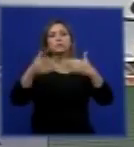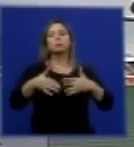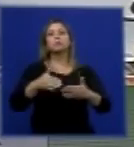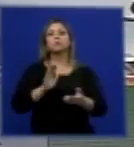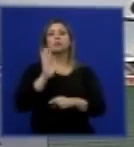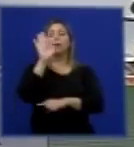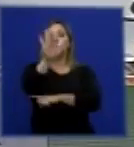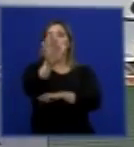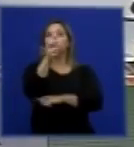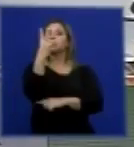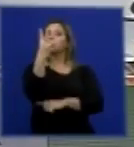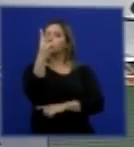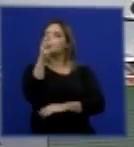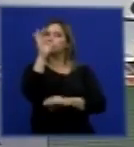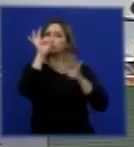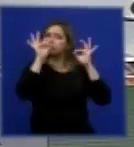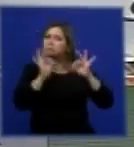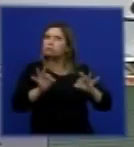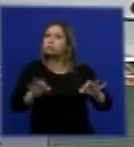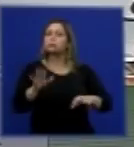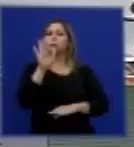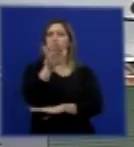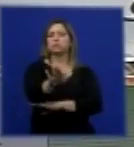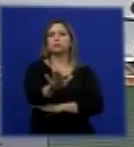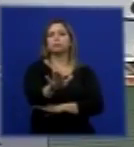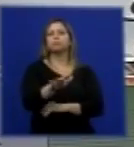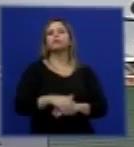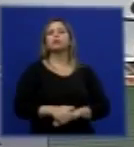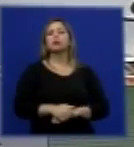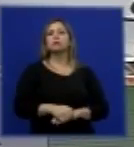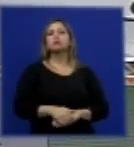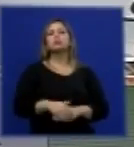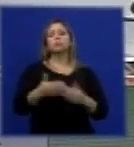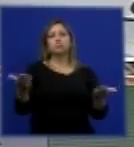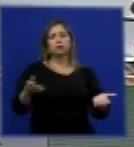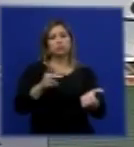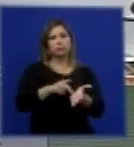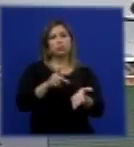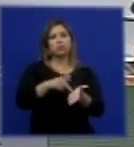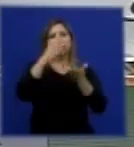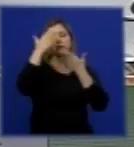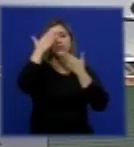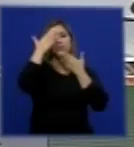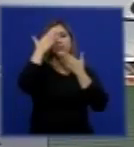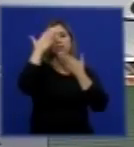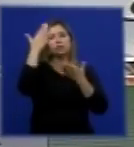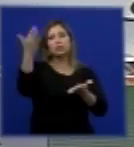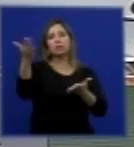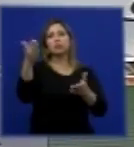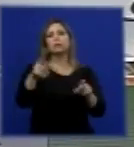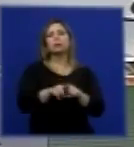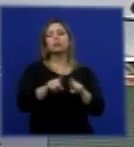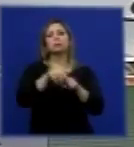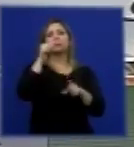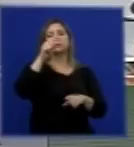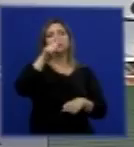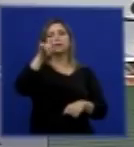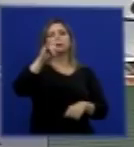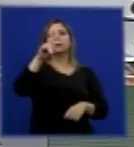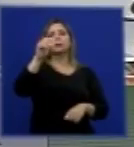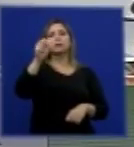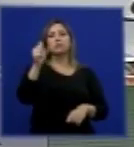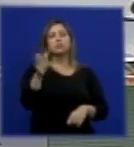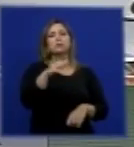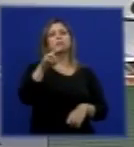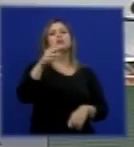14 horas e mais uma vez reitero os meus agradecimentos em especial a Dra Zilda ao Dr